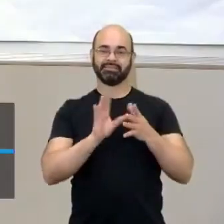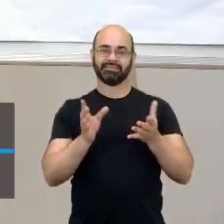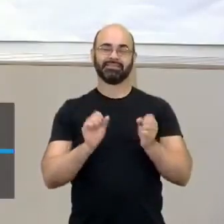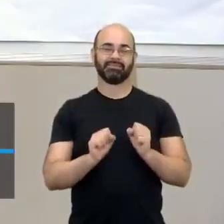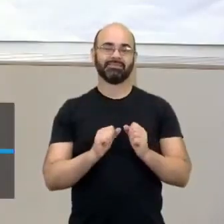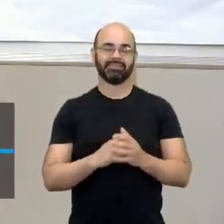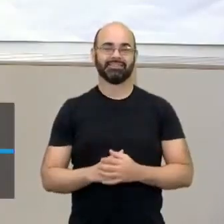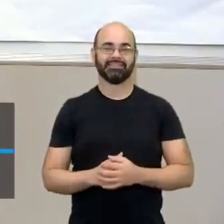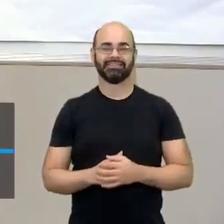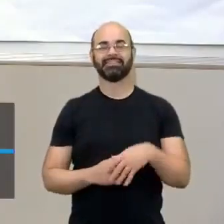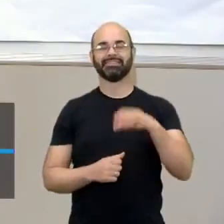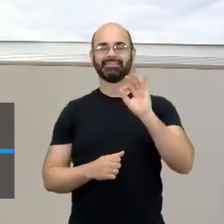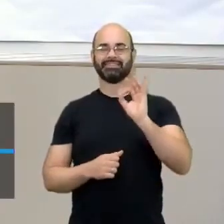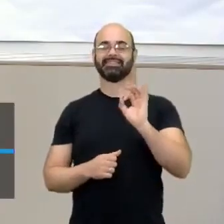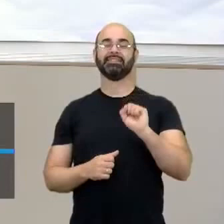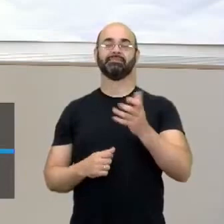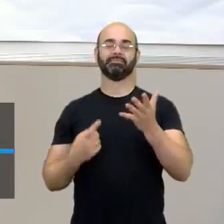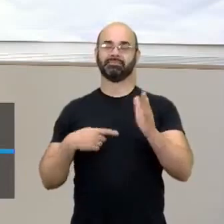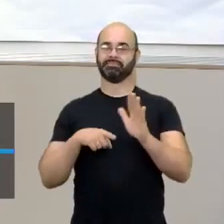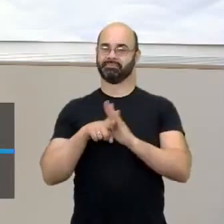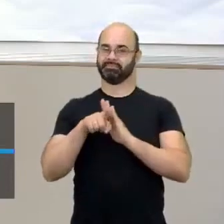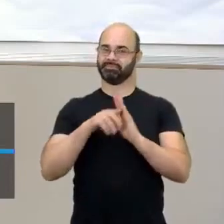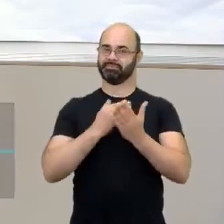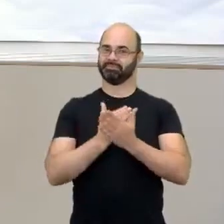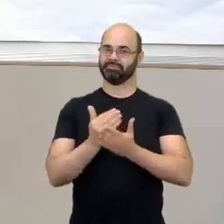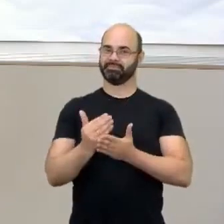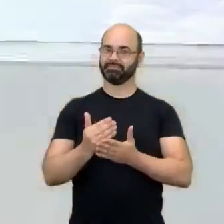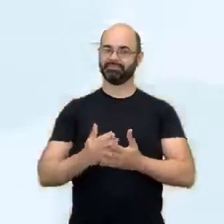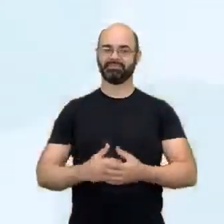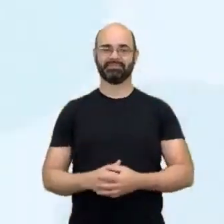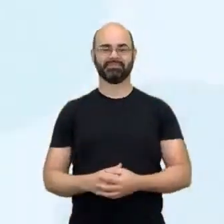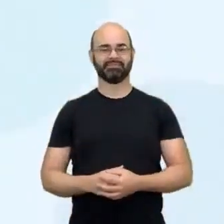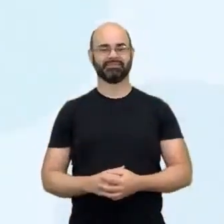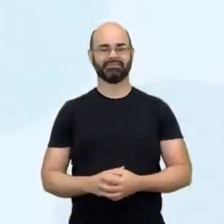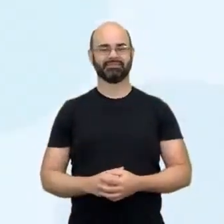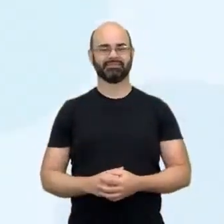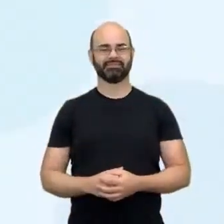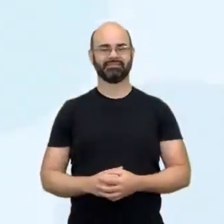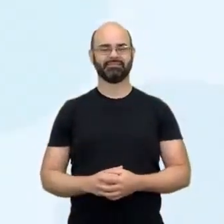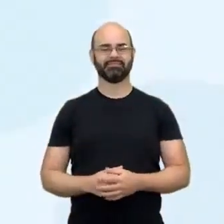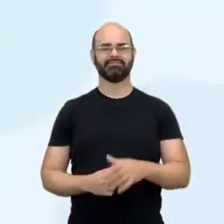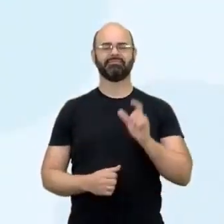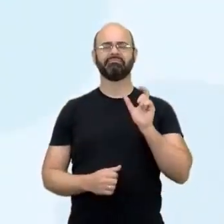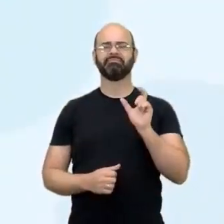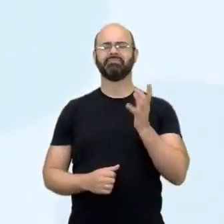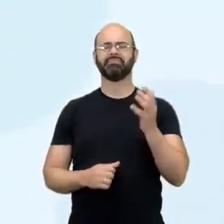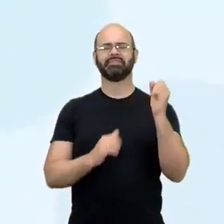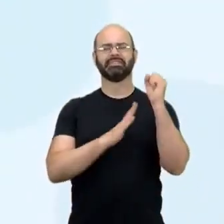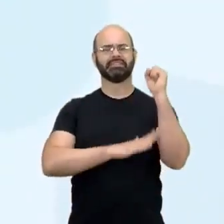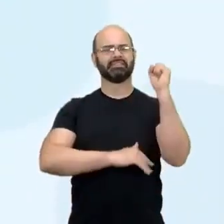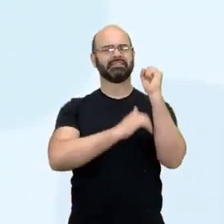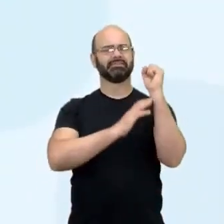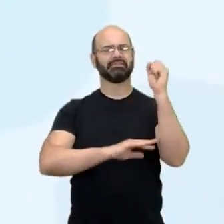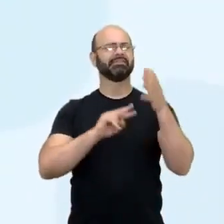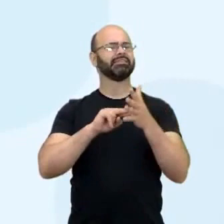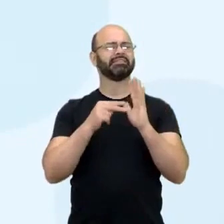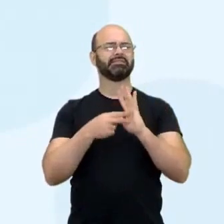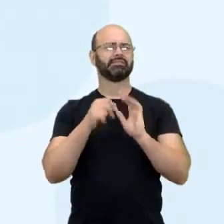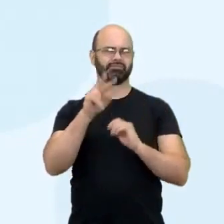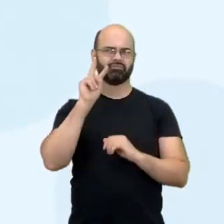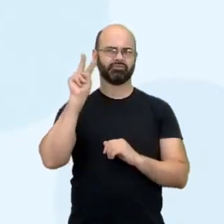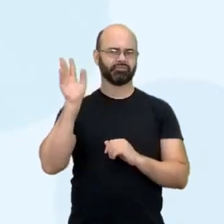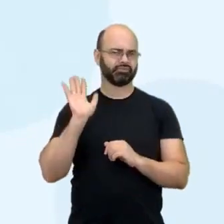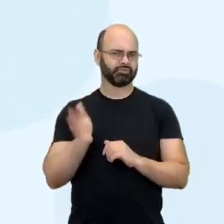bala aí, porque nós vamos começar já com a pergunta. Pessoal, você sabe o que é lambe-lambe? Já viu em algum lugar aí? Eu falei que